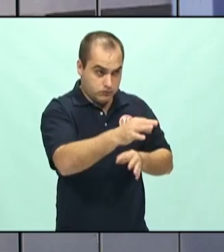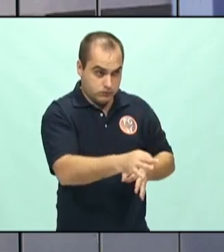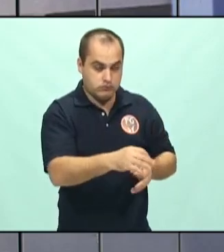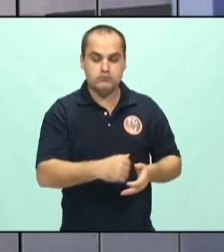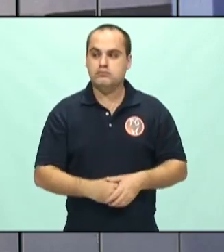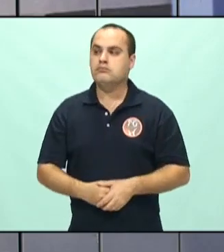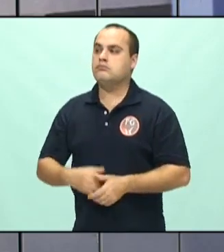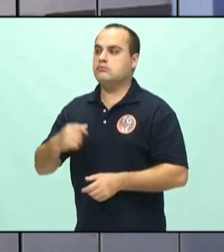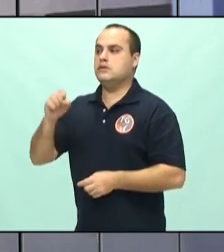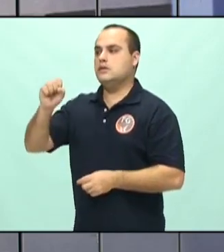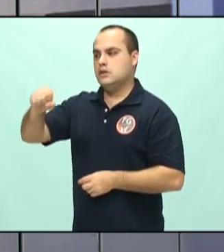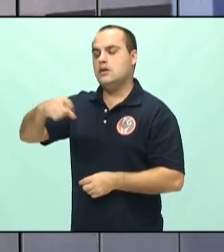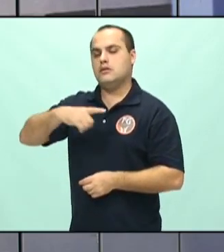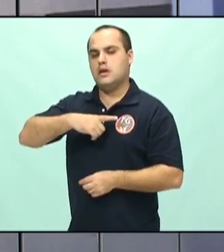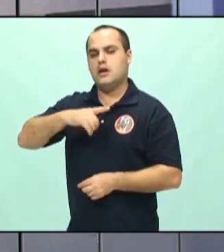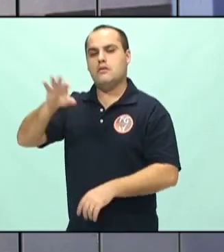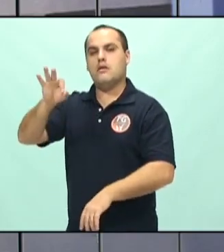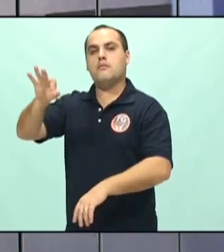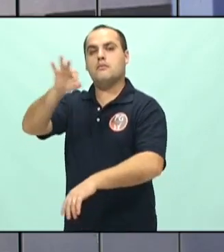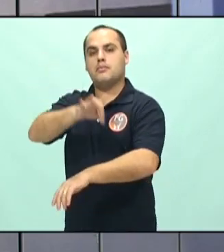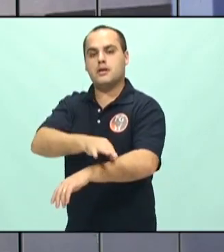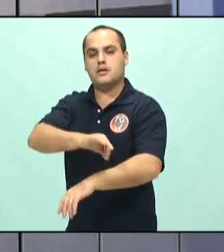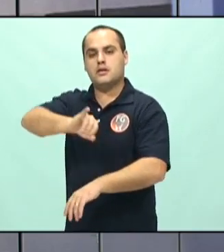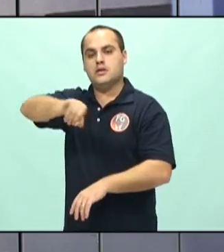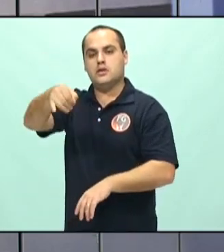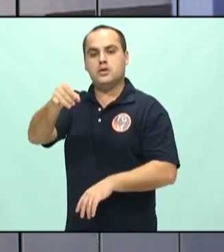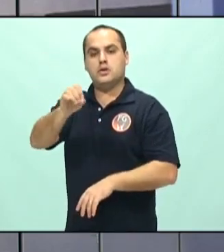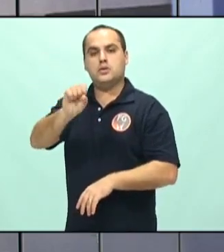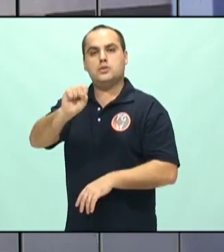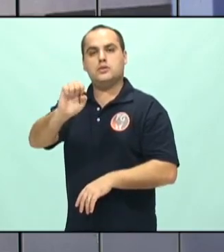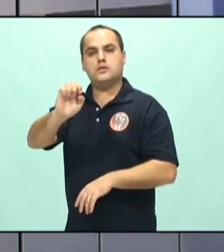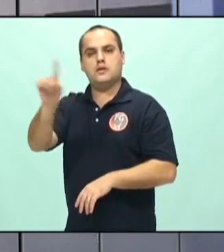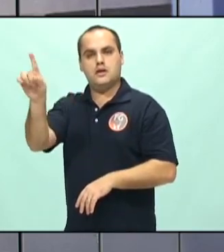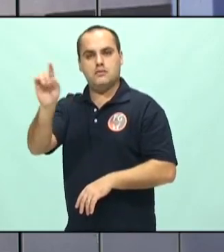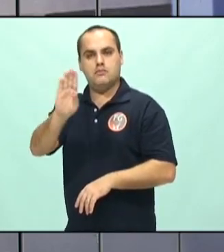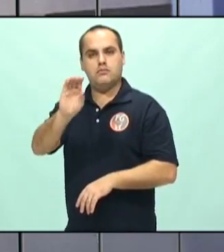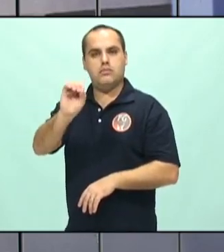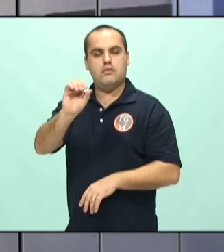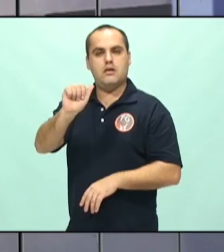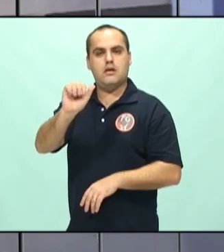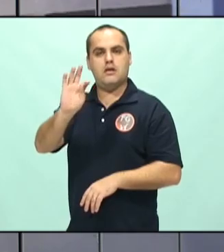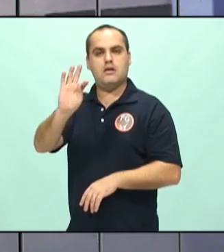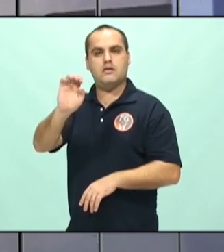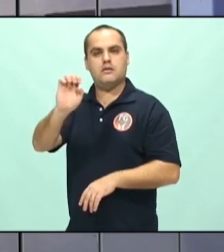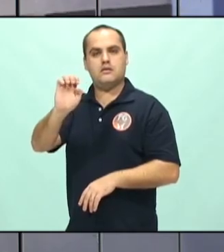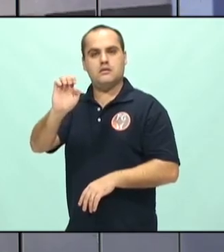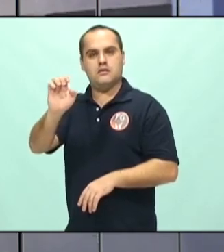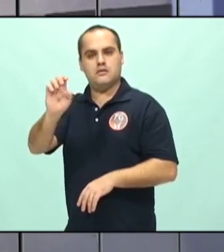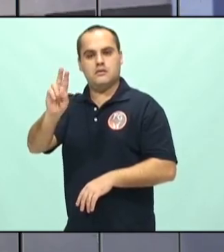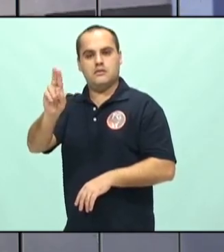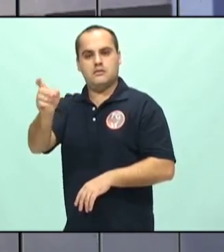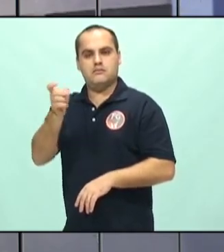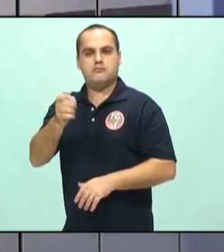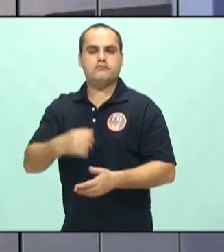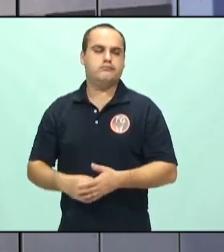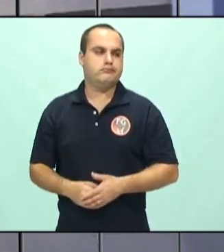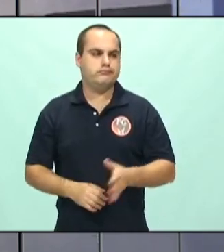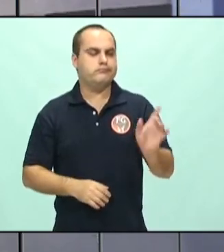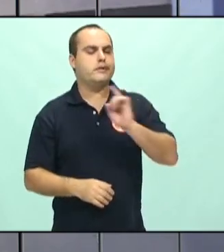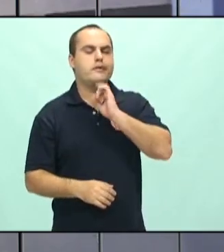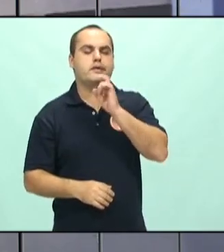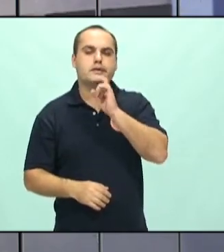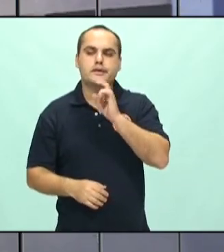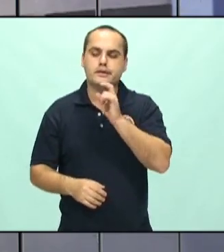tenha belém josé botter né não adianta hoje carlos antônio trabalhar aqui dentro da lei fazer a retirada e levar